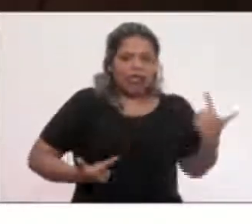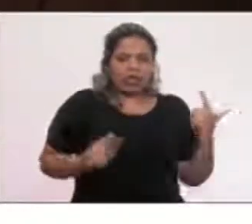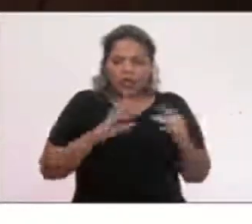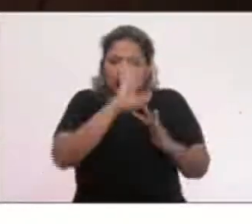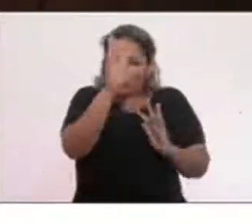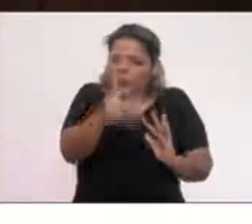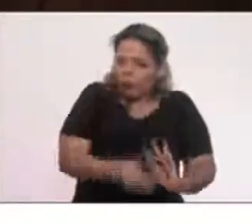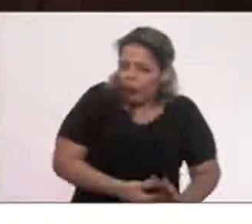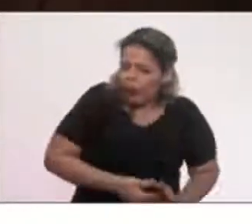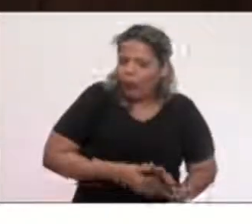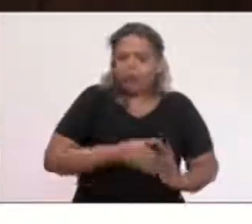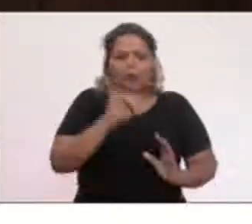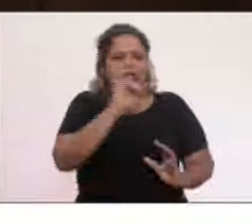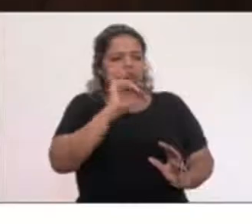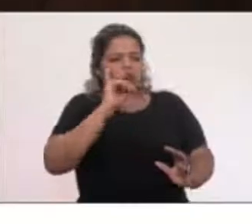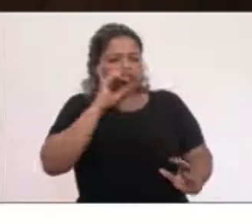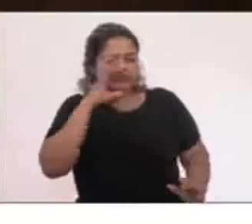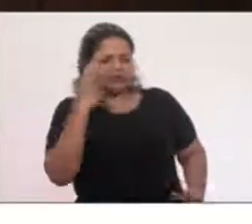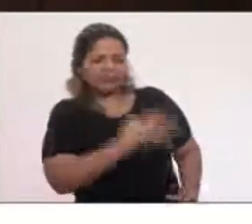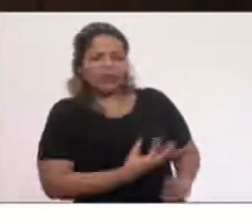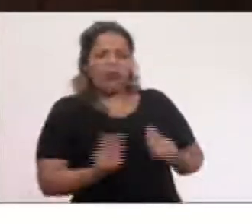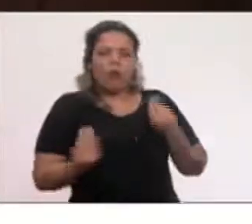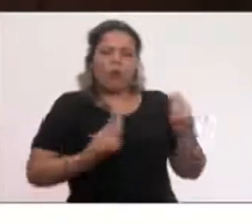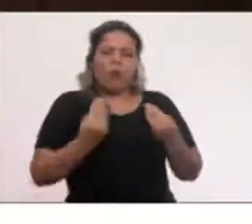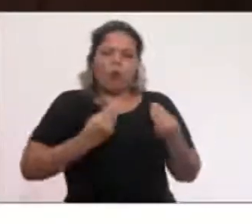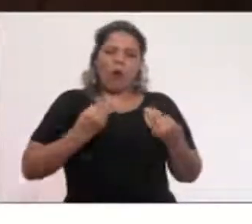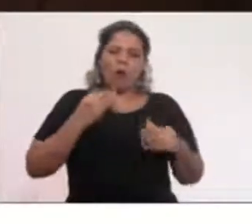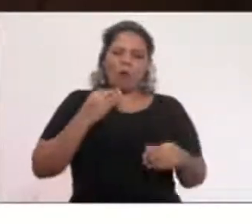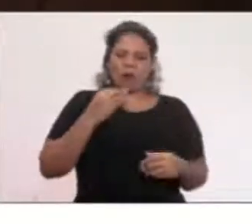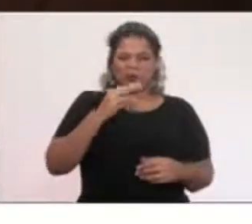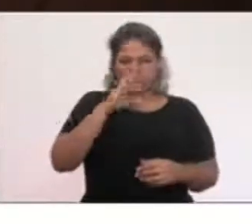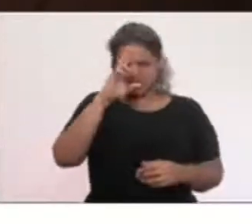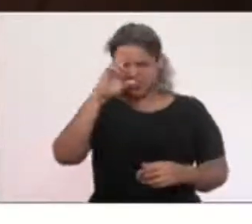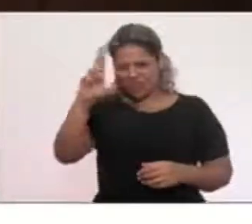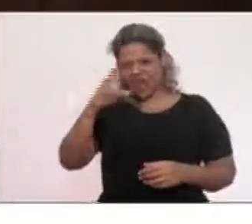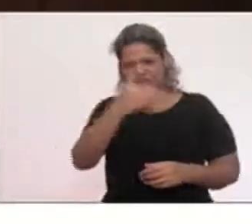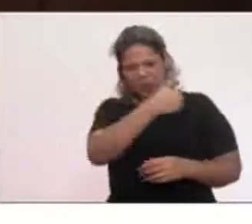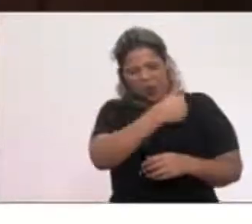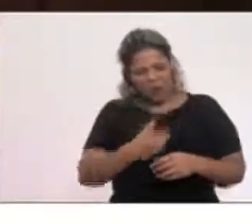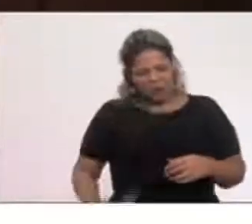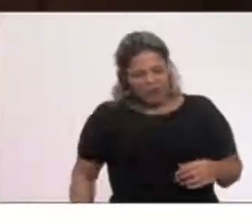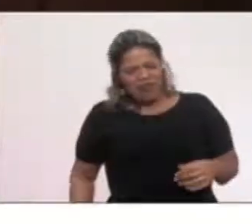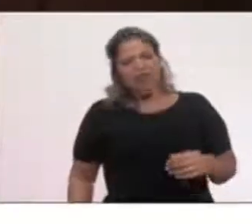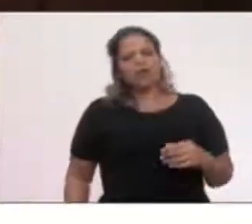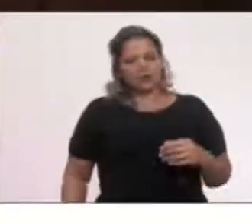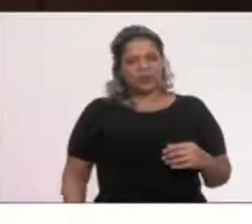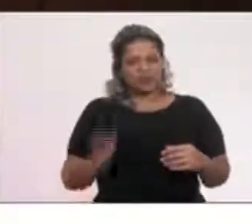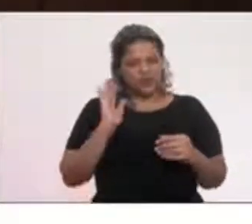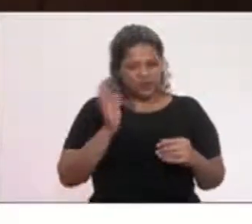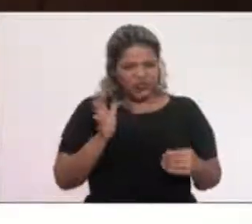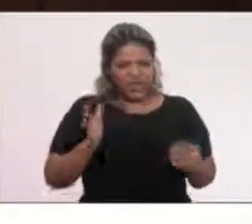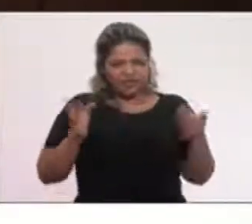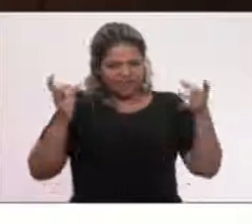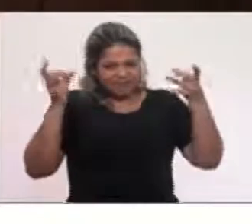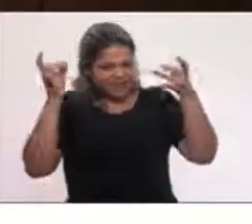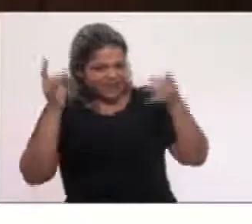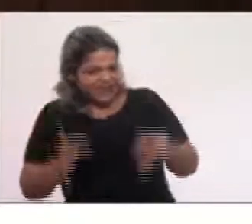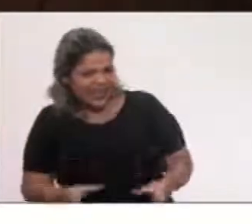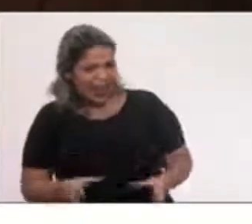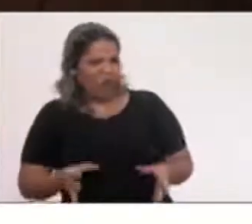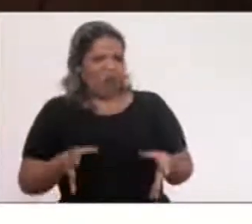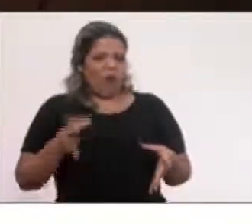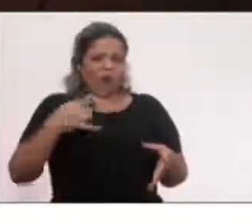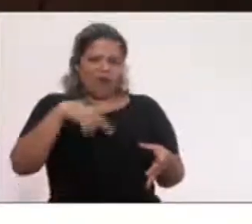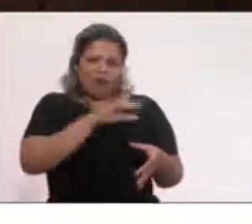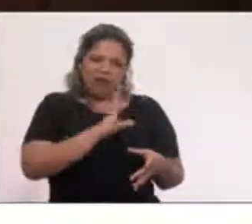toda a irresponsabilidade dos patrões, dos governantes, que deixam que recursos